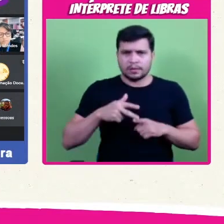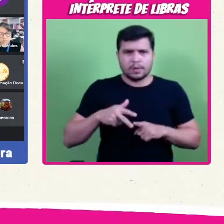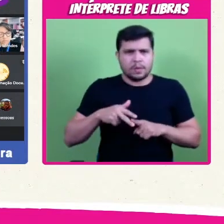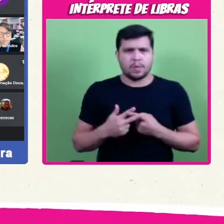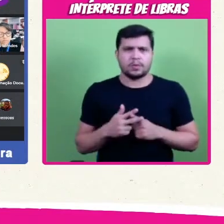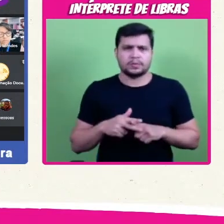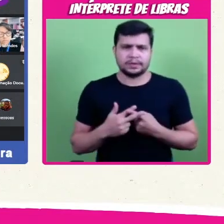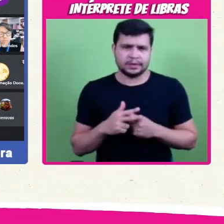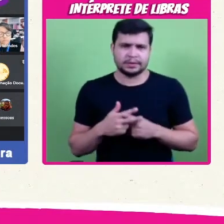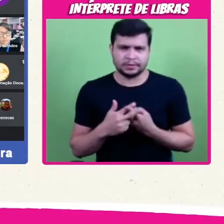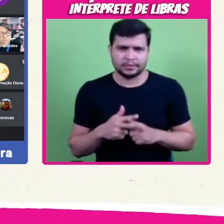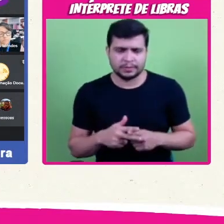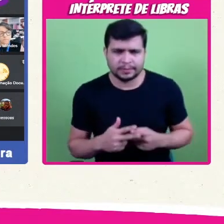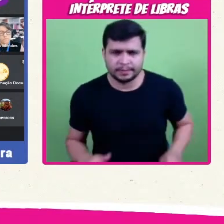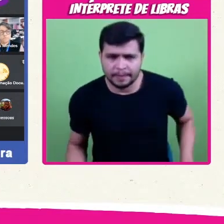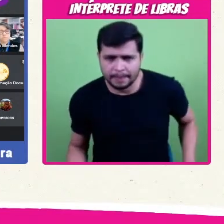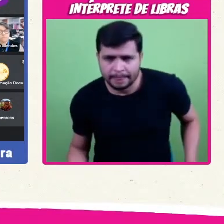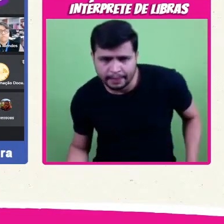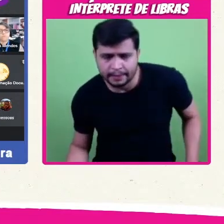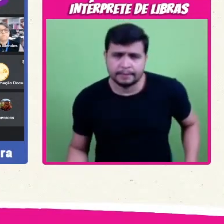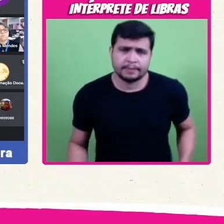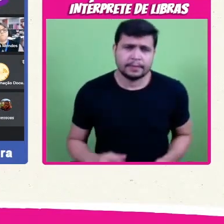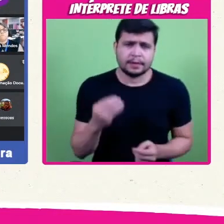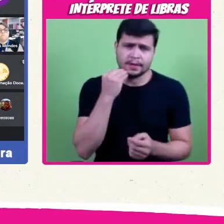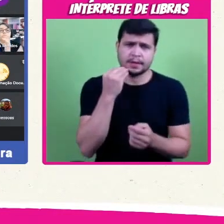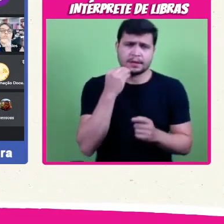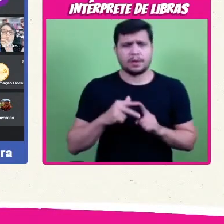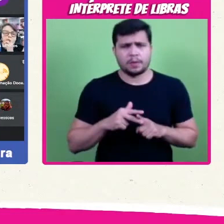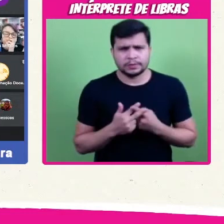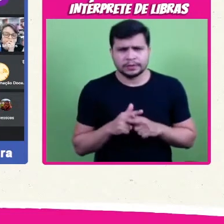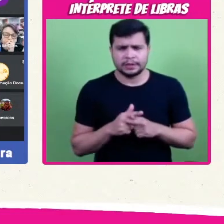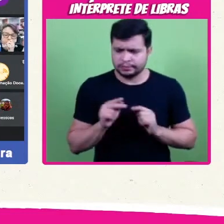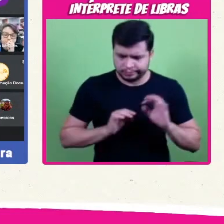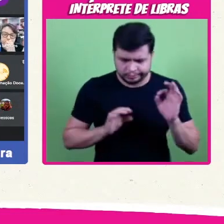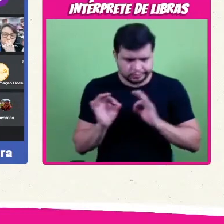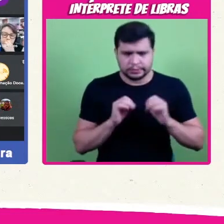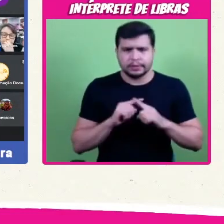conceito, é uma ideia que é colocada em posta, né? Nós somos os errados,